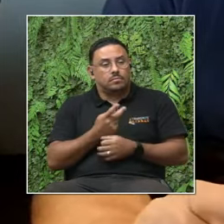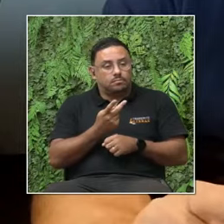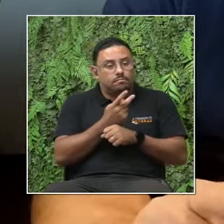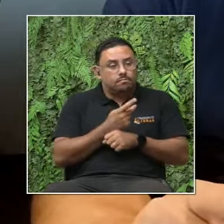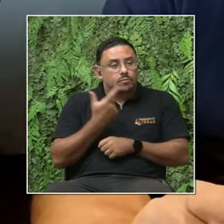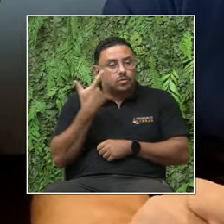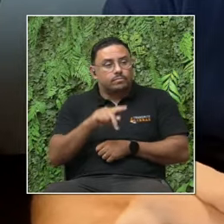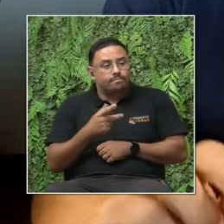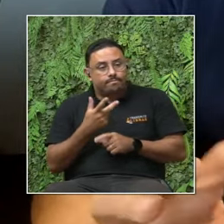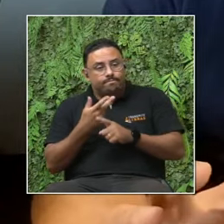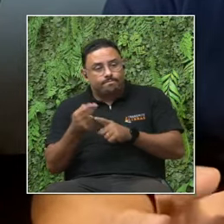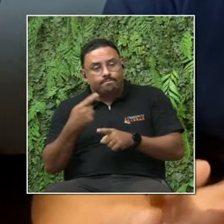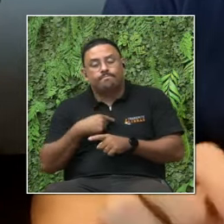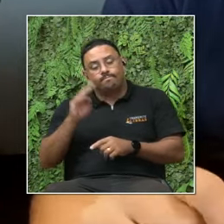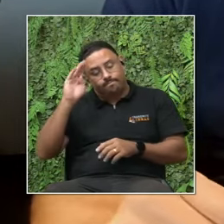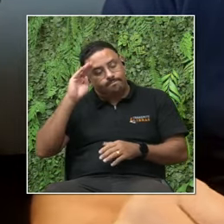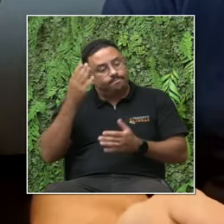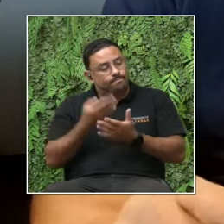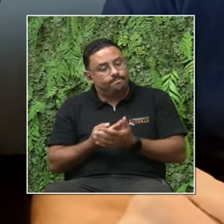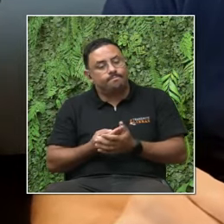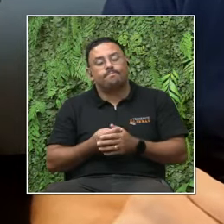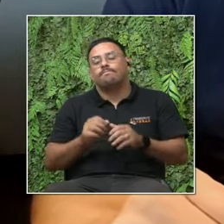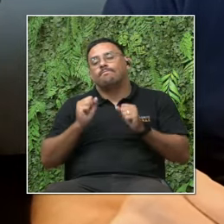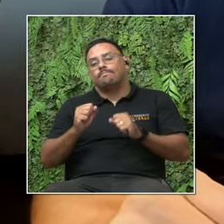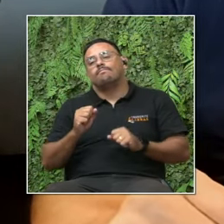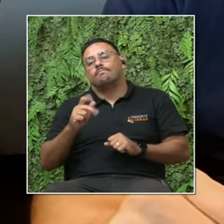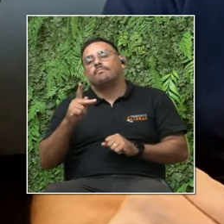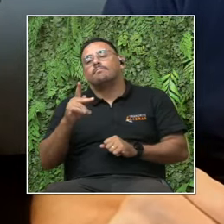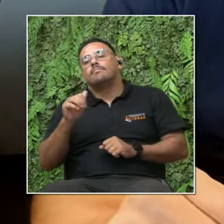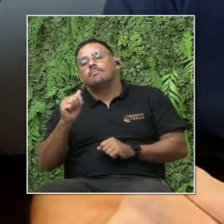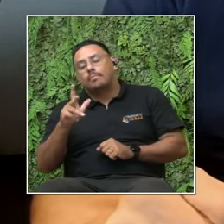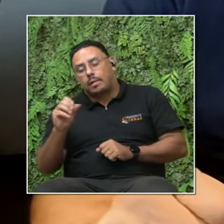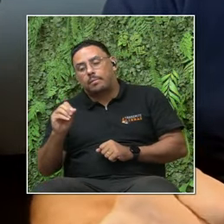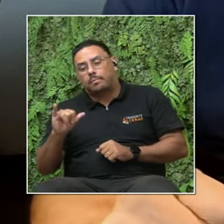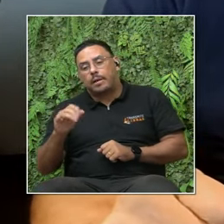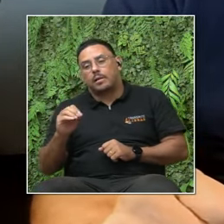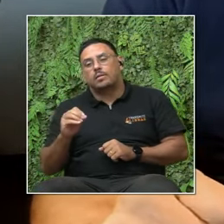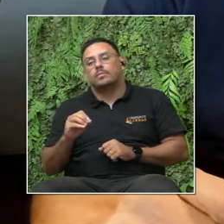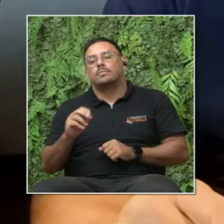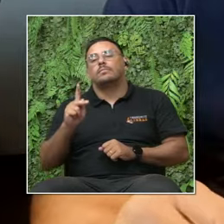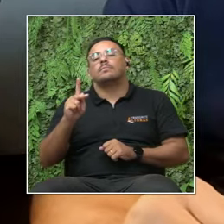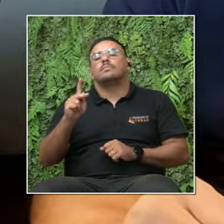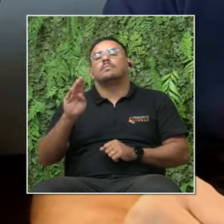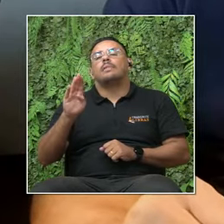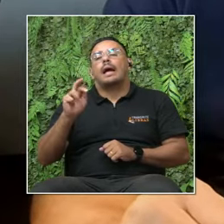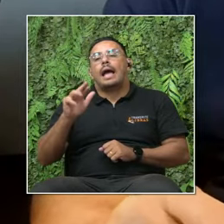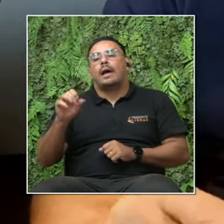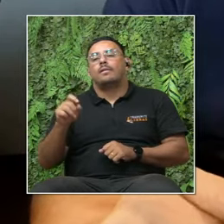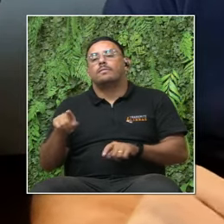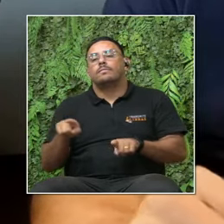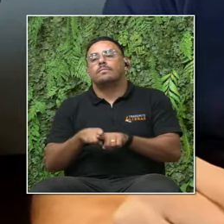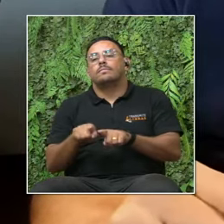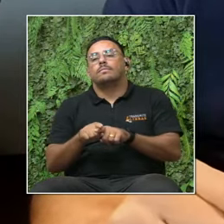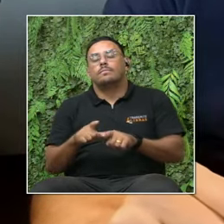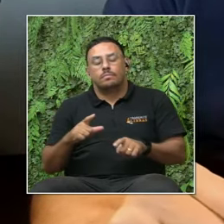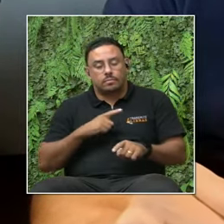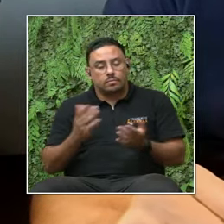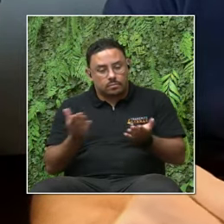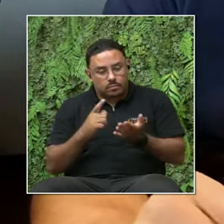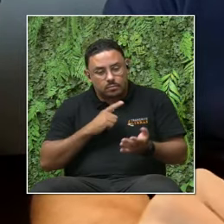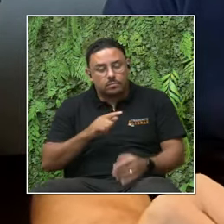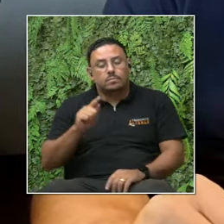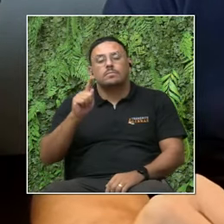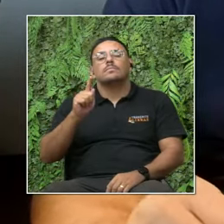o resultado eu acredito que o papagaio vai entrar que o barreal deve entrar também né hoje por exemplo